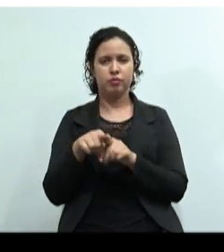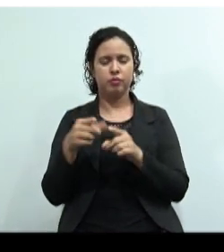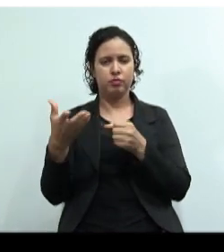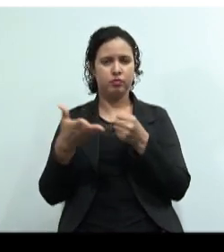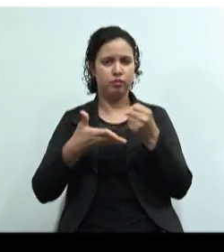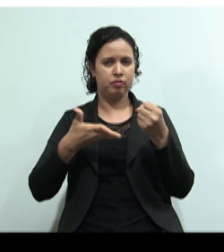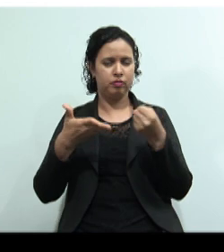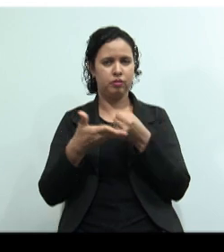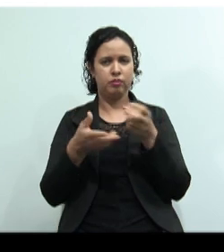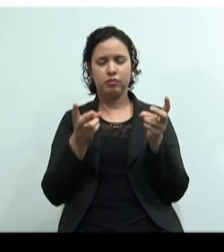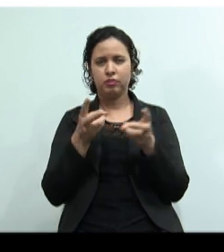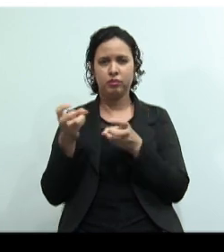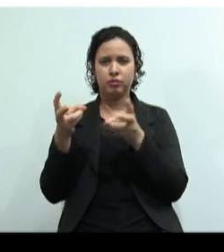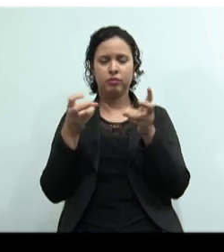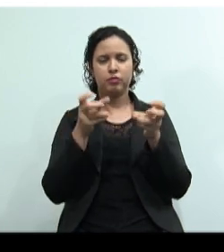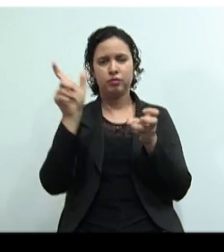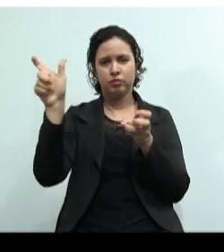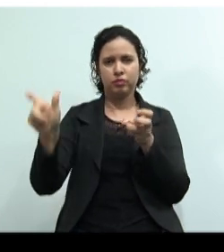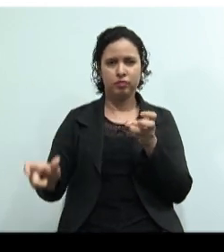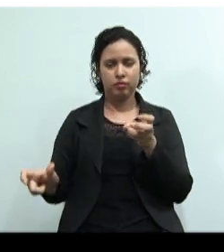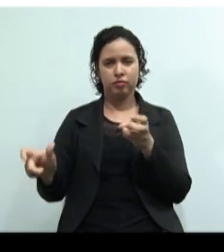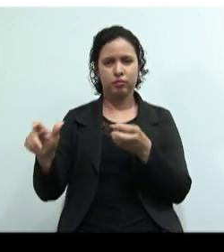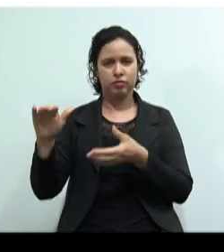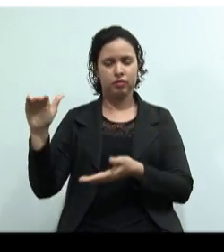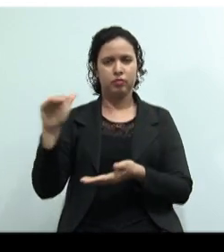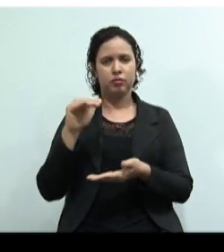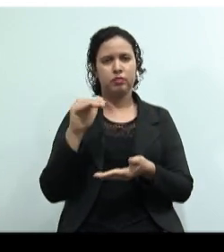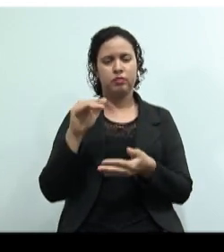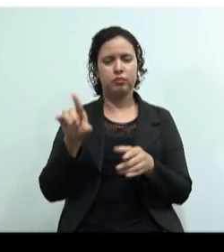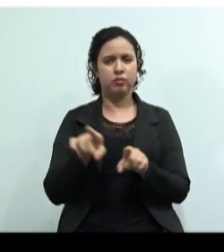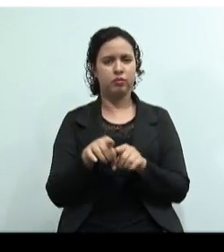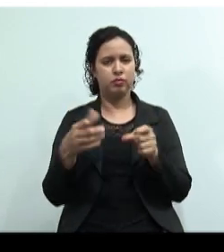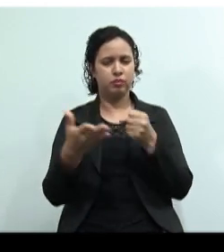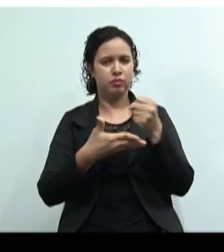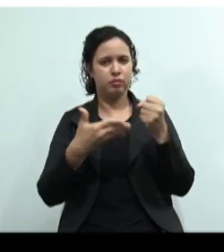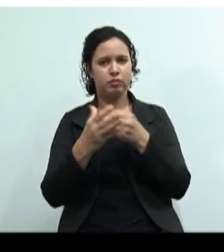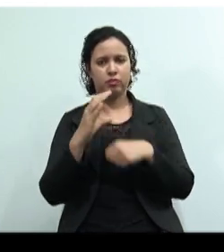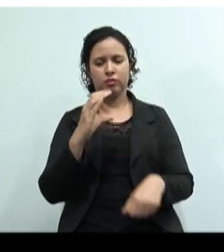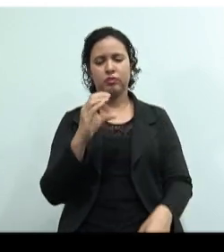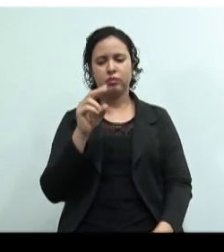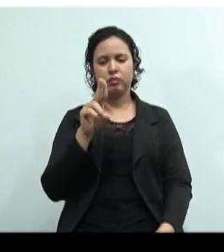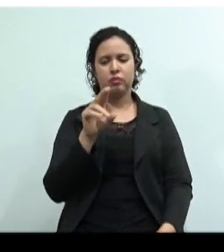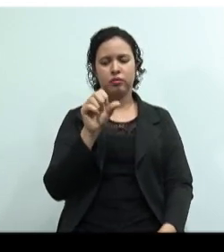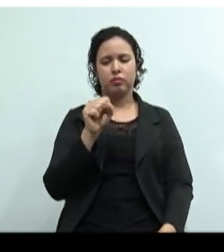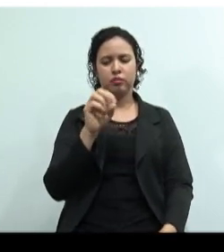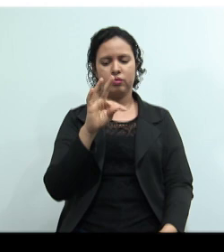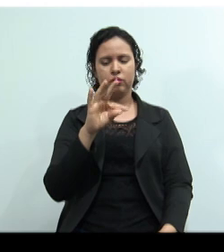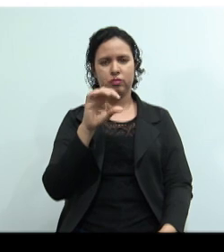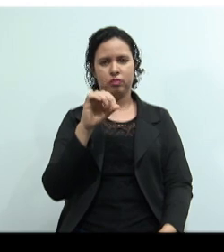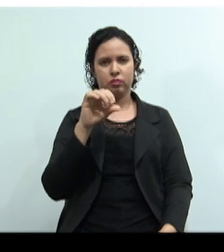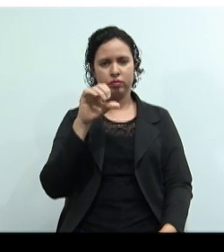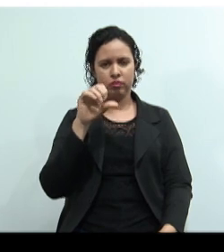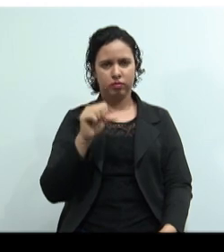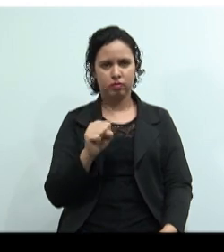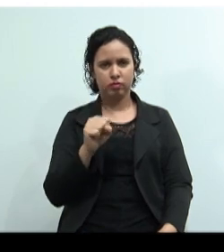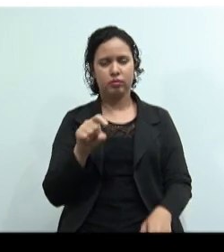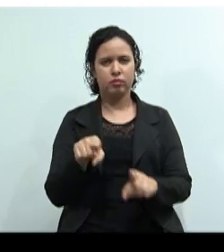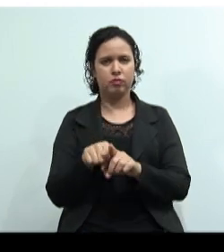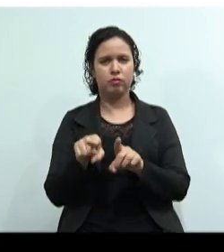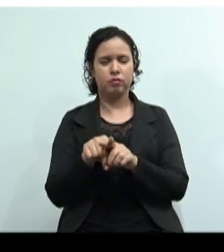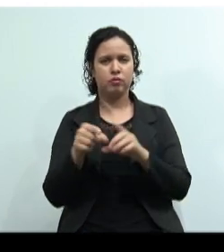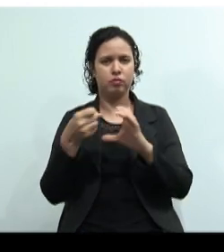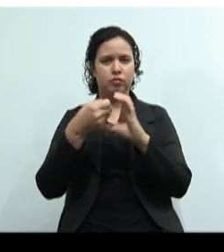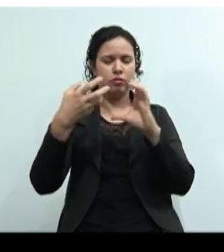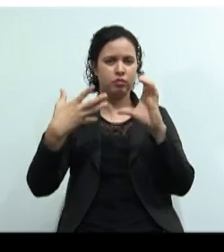percebido pelo consumidor, nós temos baseado nos custos e baseado nas características